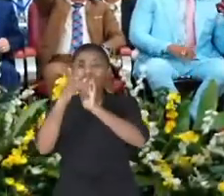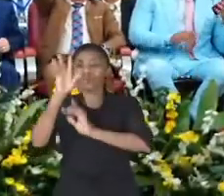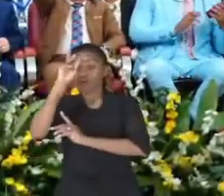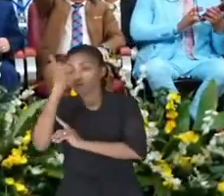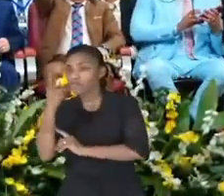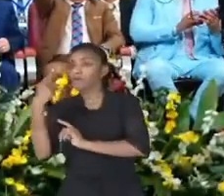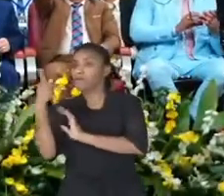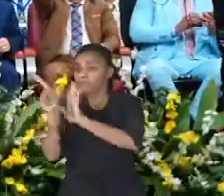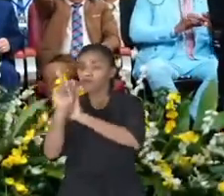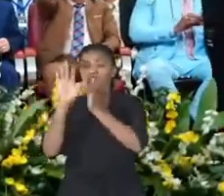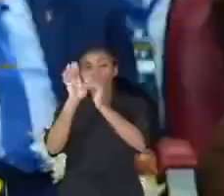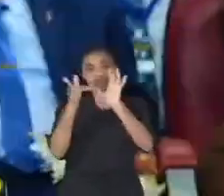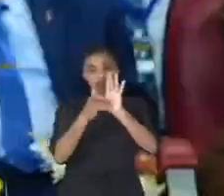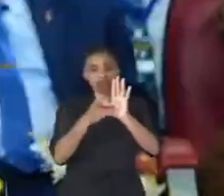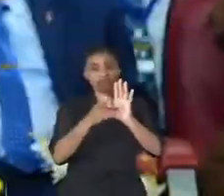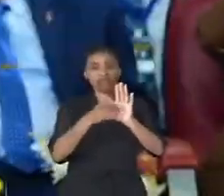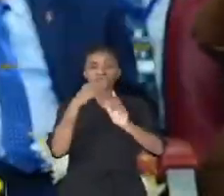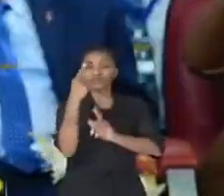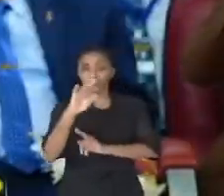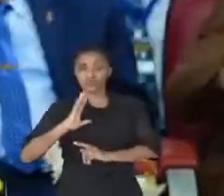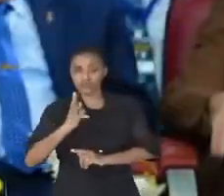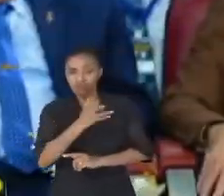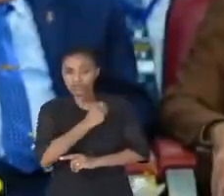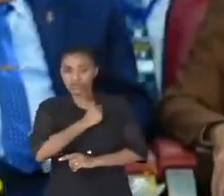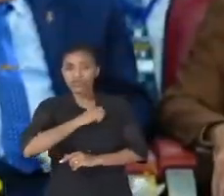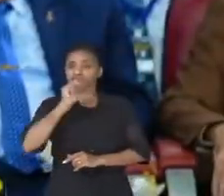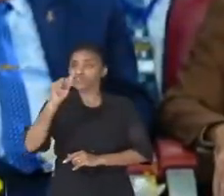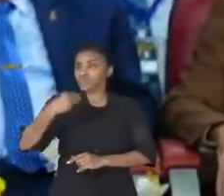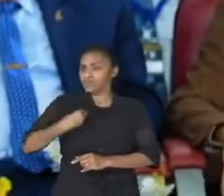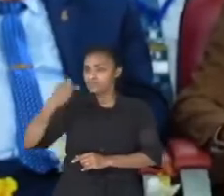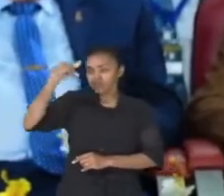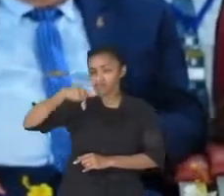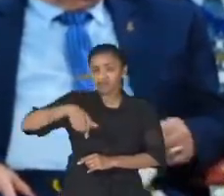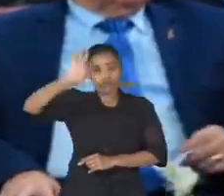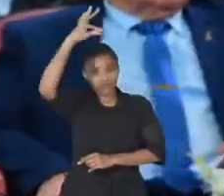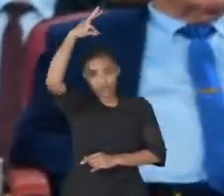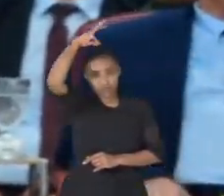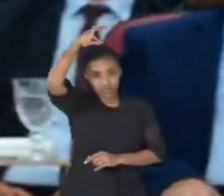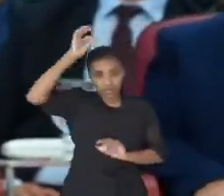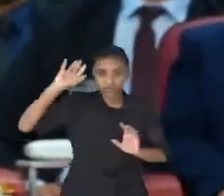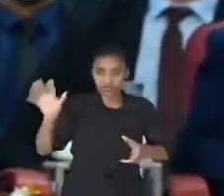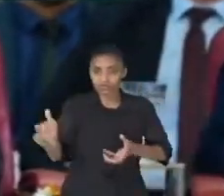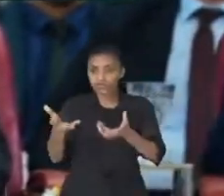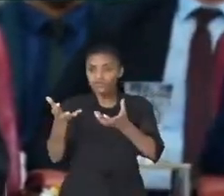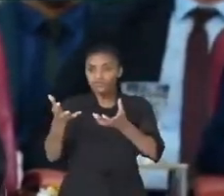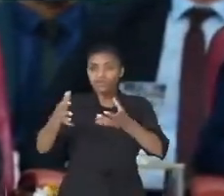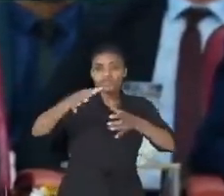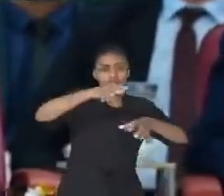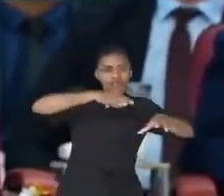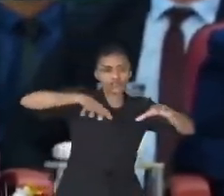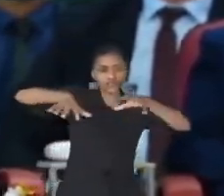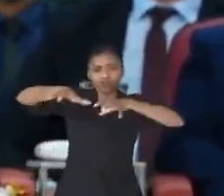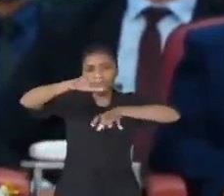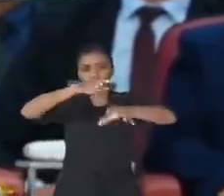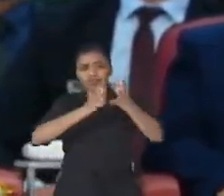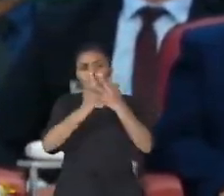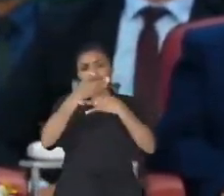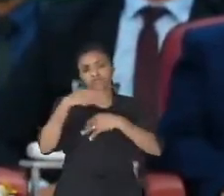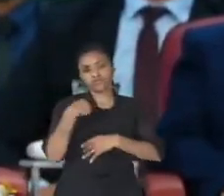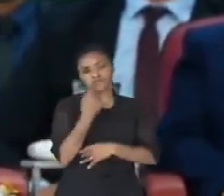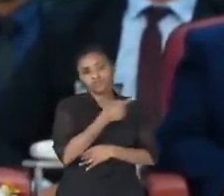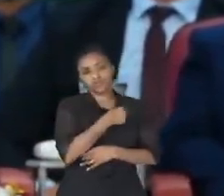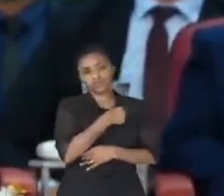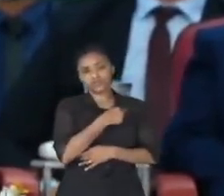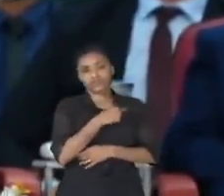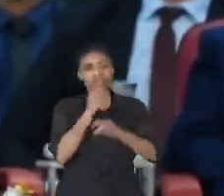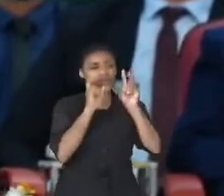Jesus, reconheça o Eterno, reconheça como seu Salvador, diga que ele está aqui. É o Espírito Santo que agora está se movendo entre nós aqui. Eu estou olhando